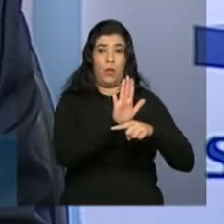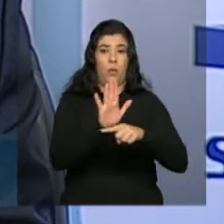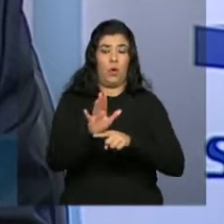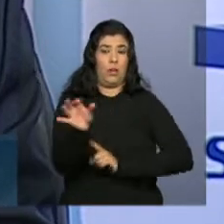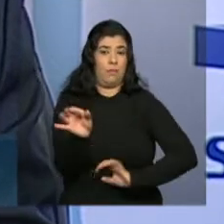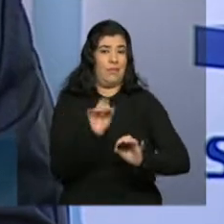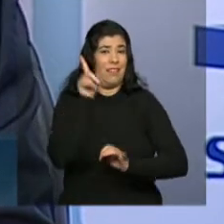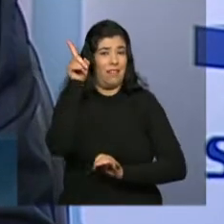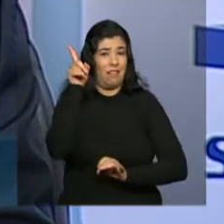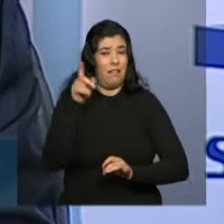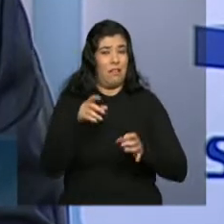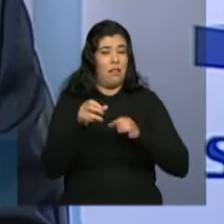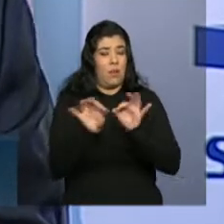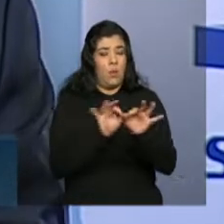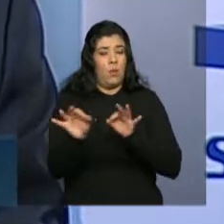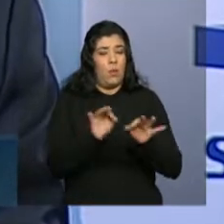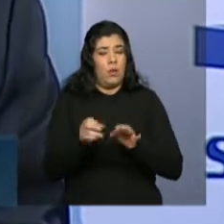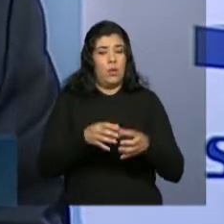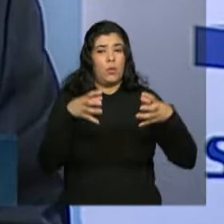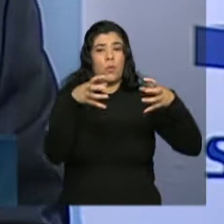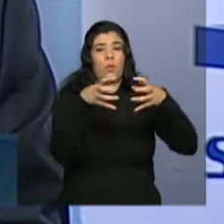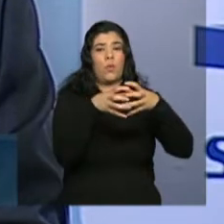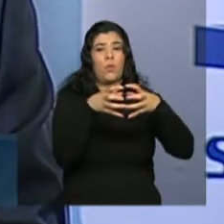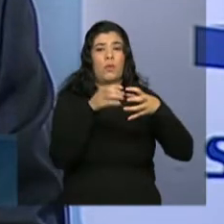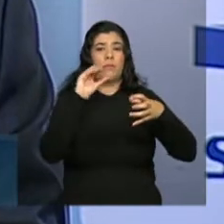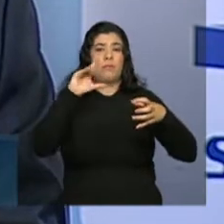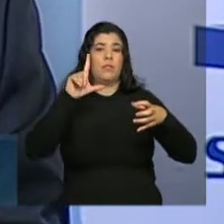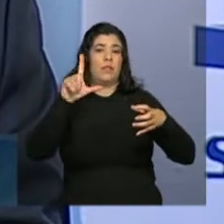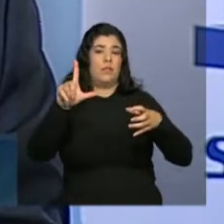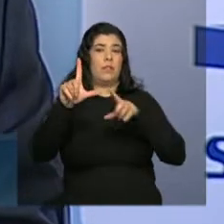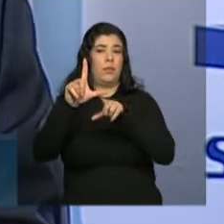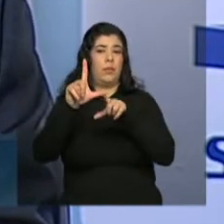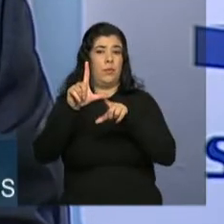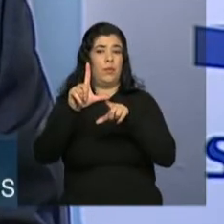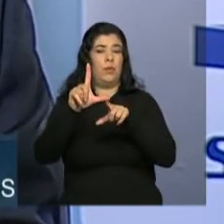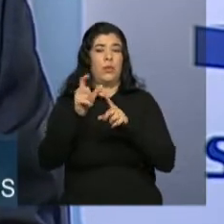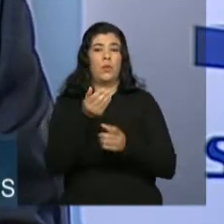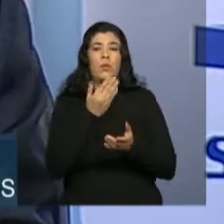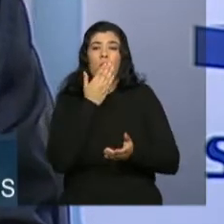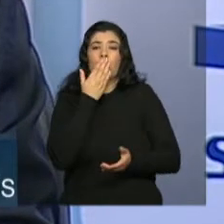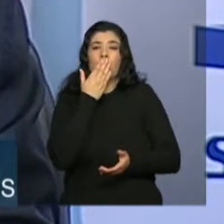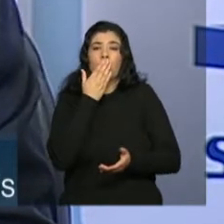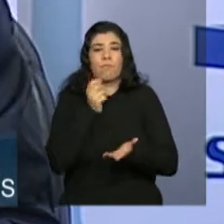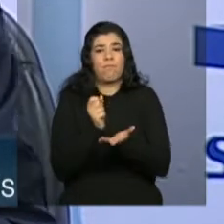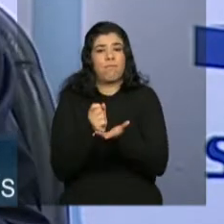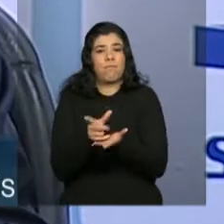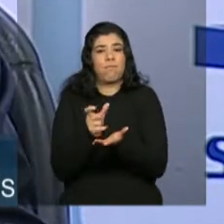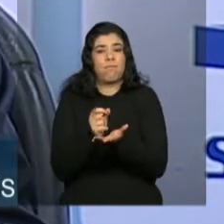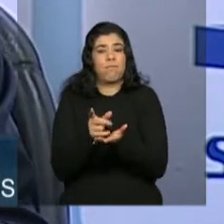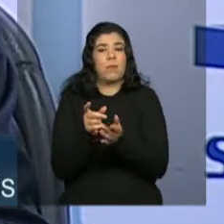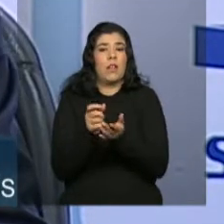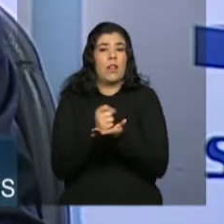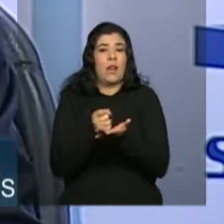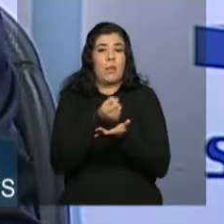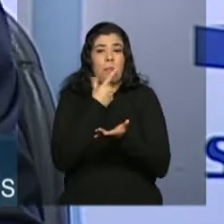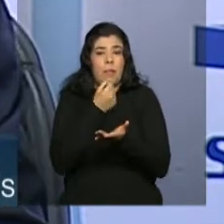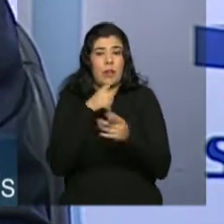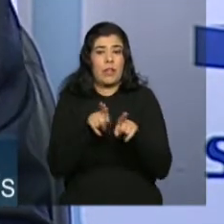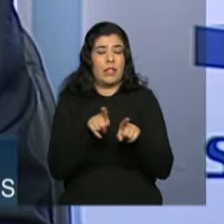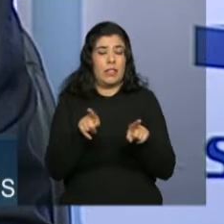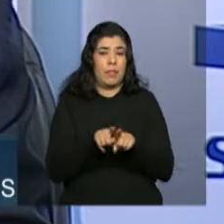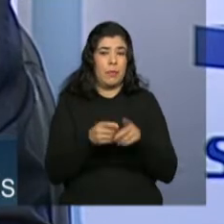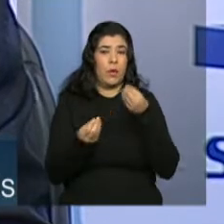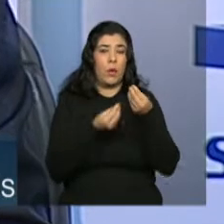quem ela Bora essa família de classificação de grupos e medicamentos que são tomados em conta por todas as agências que